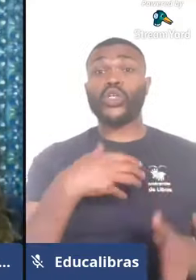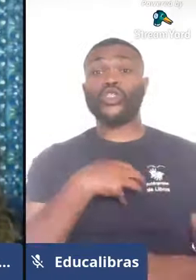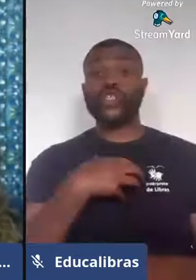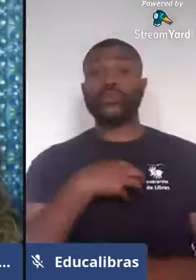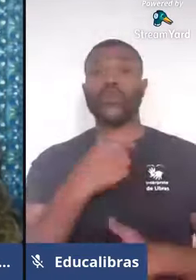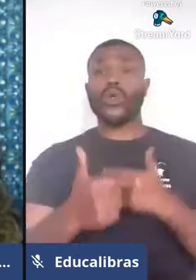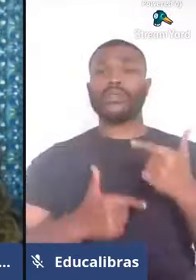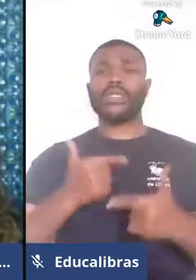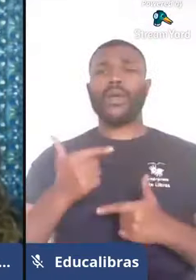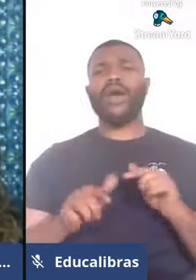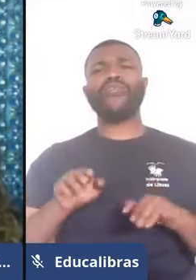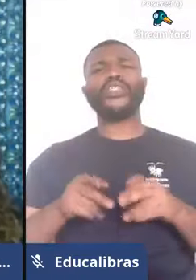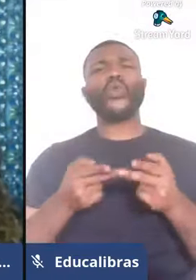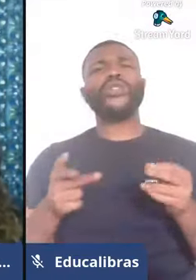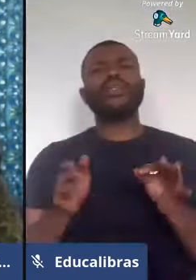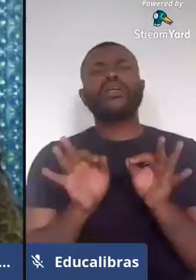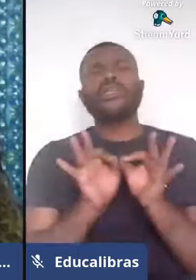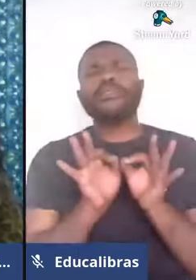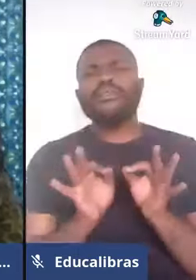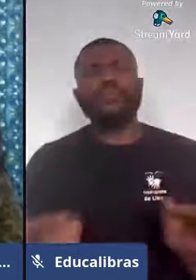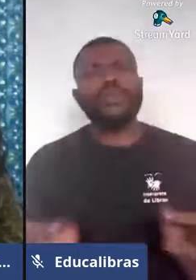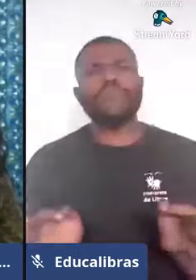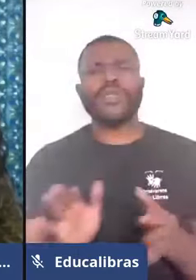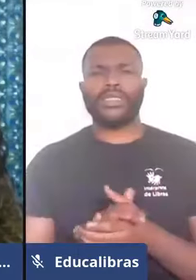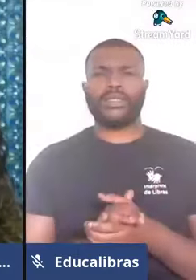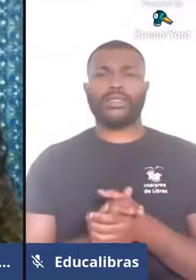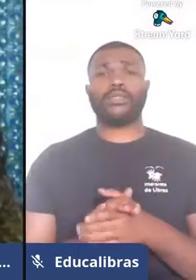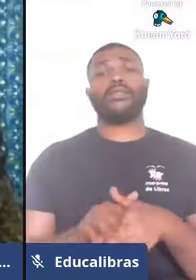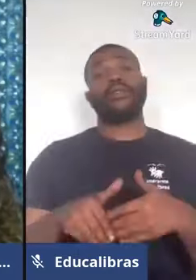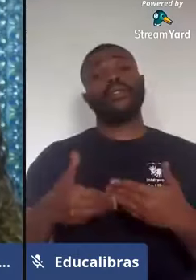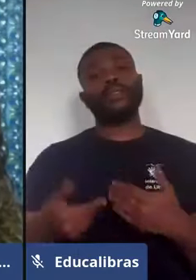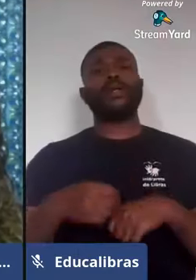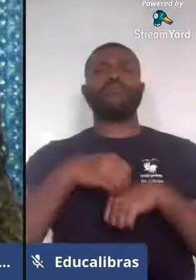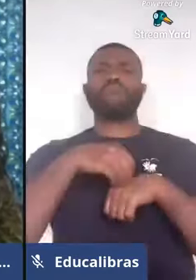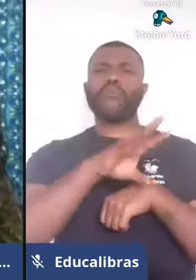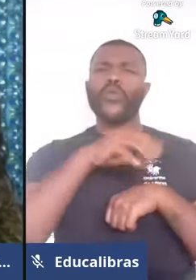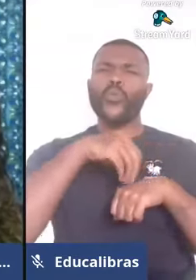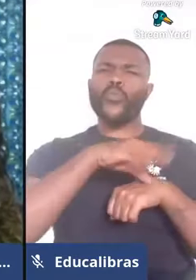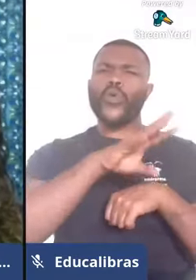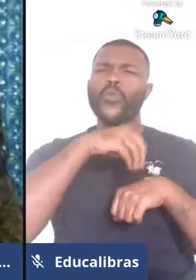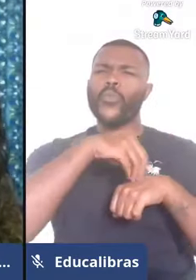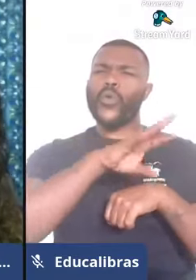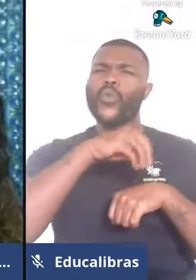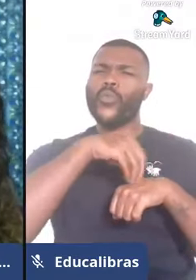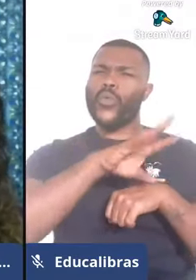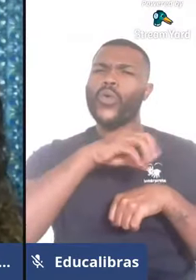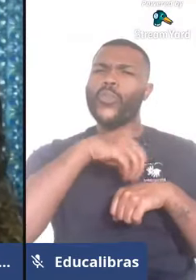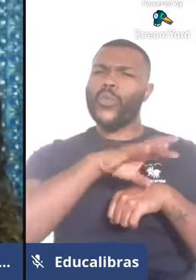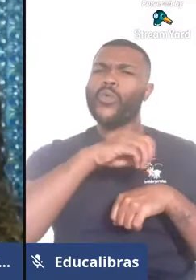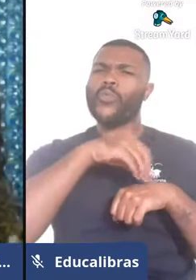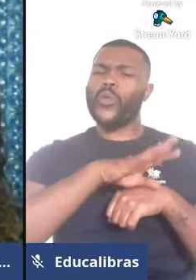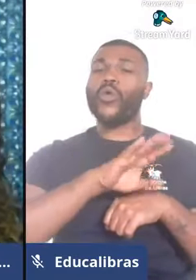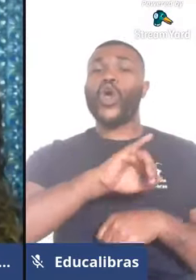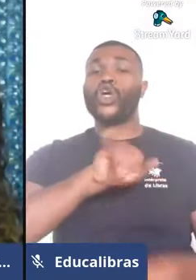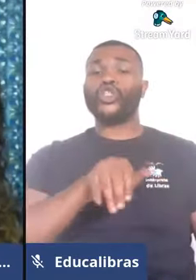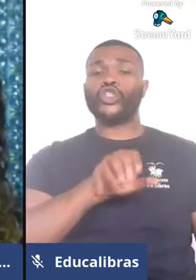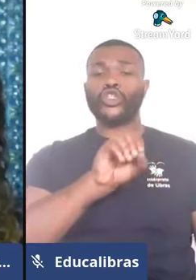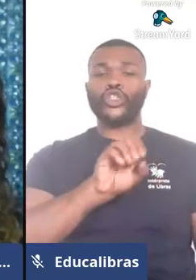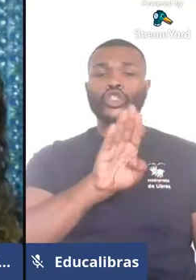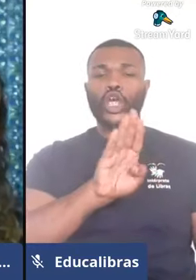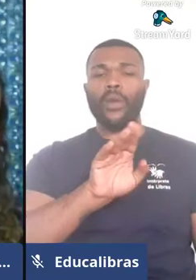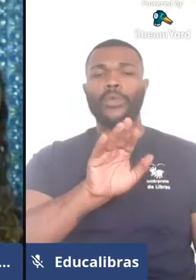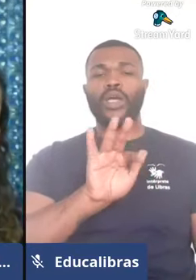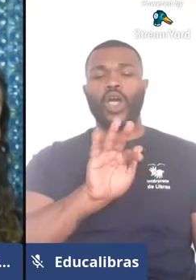mais simples, sabe? Então a gente vai dar todas essas orientações. O Job for All foi um sistema, uma metodologia que a gente conseguiu